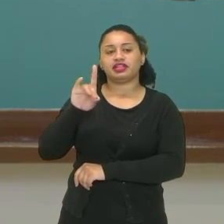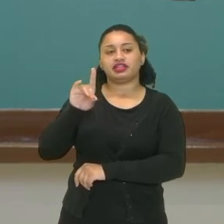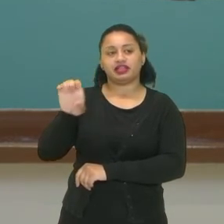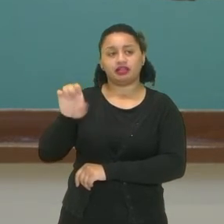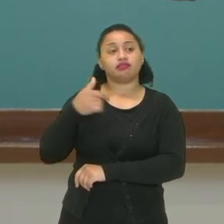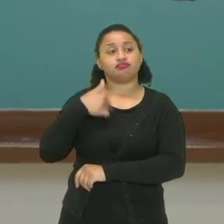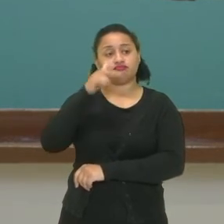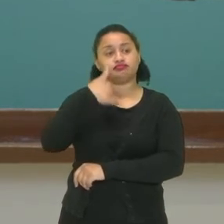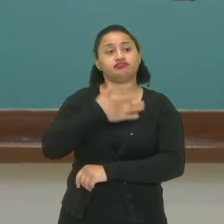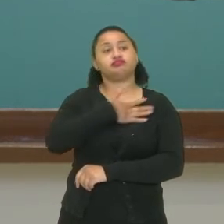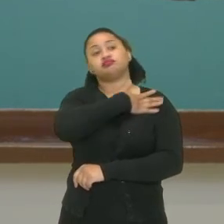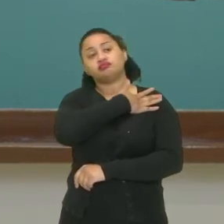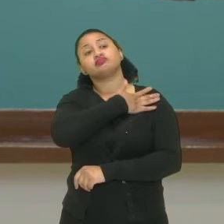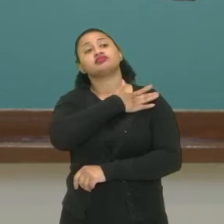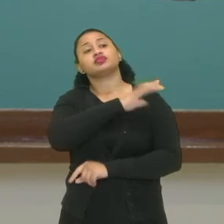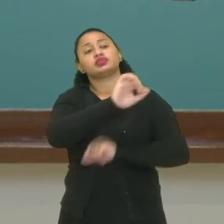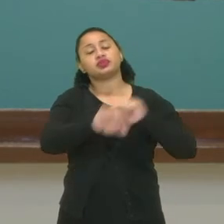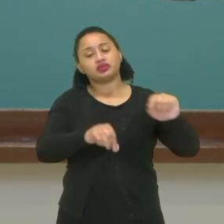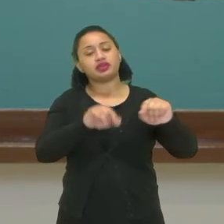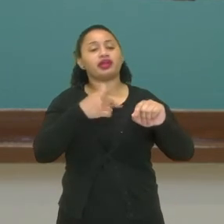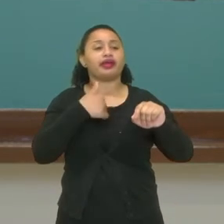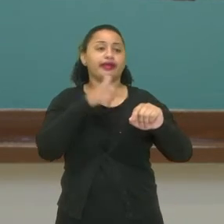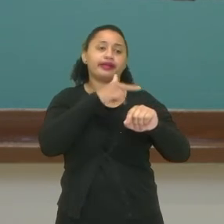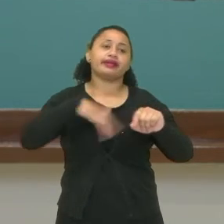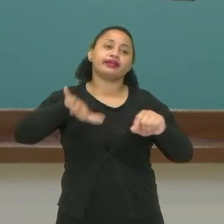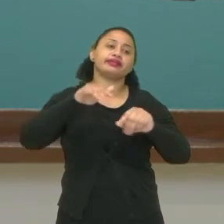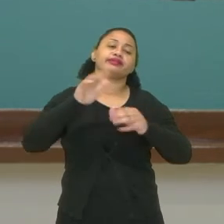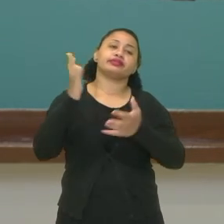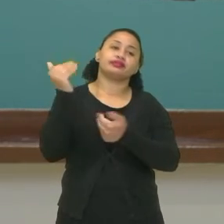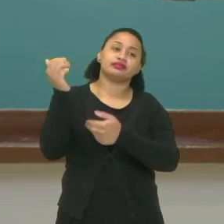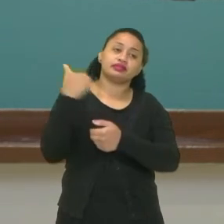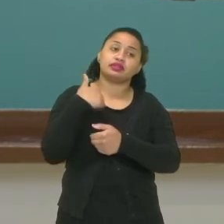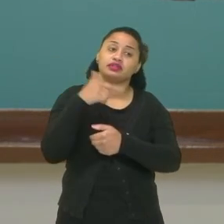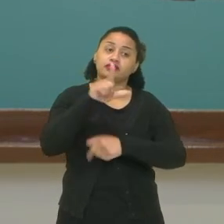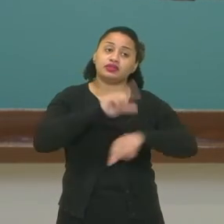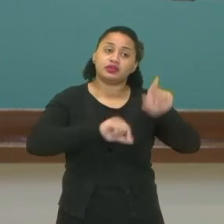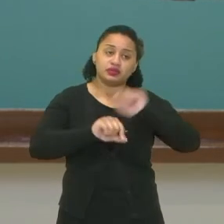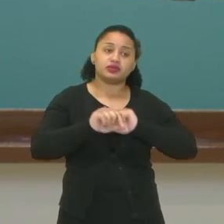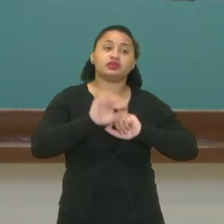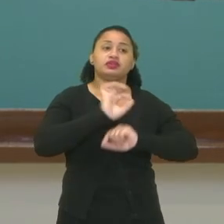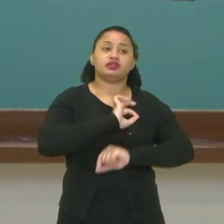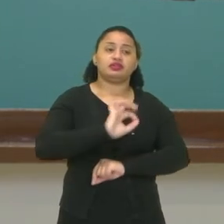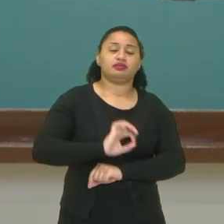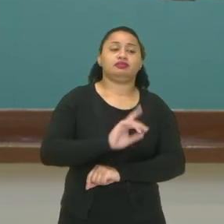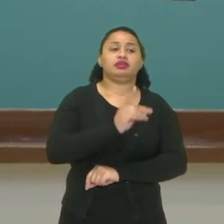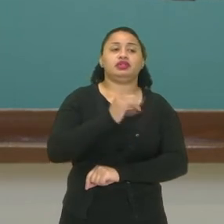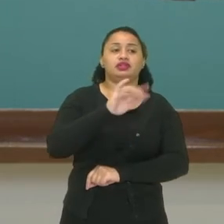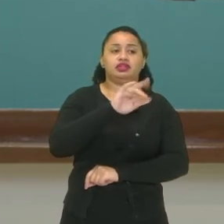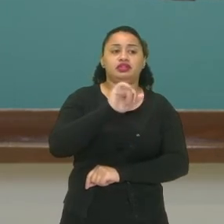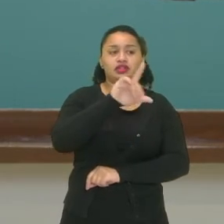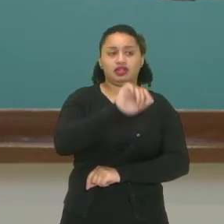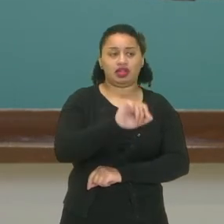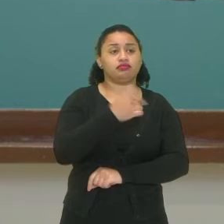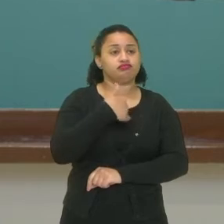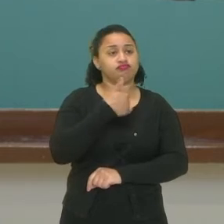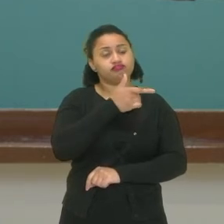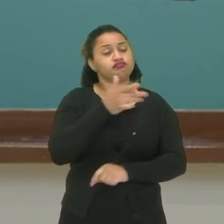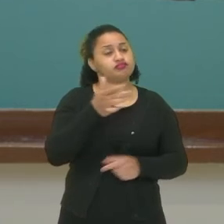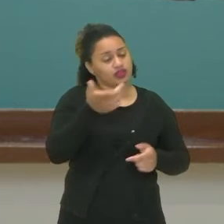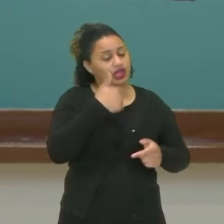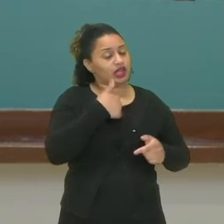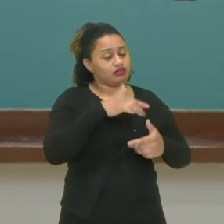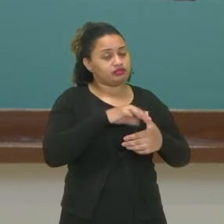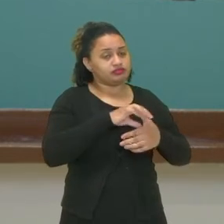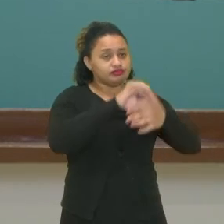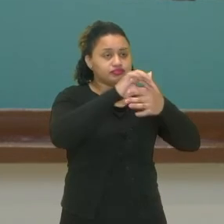que foi escolhido para conter as revoltas encabeçadas pelo padre Hidalgo e Morelos, né? Após a vitória,